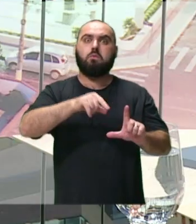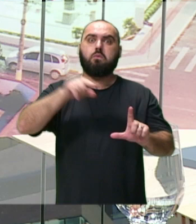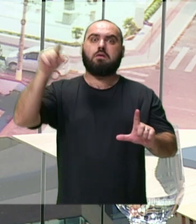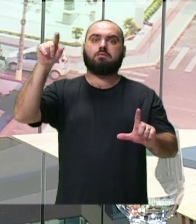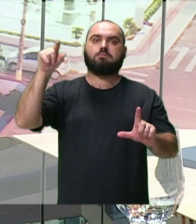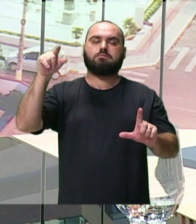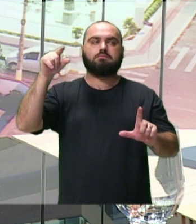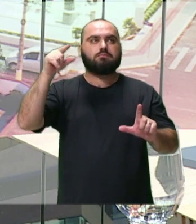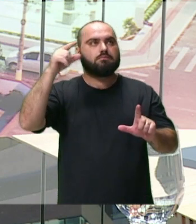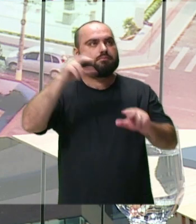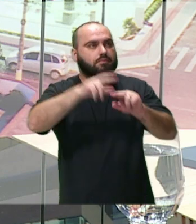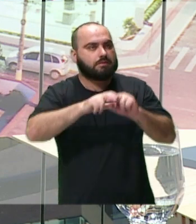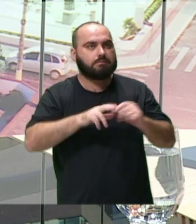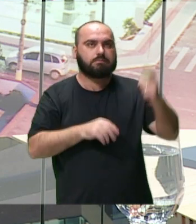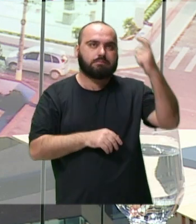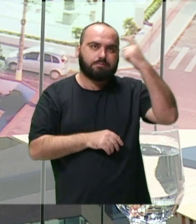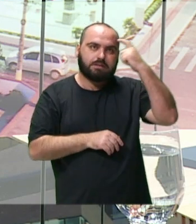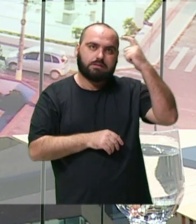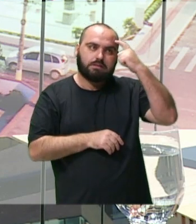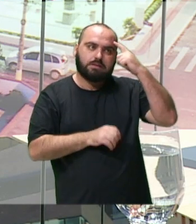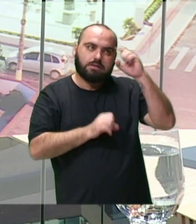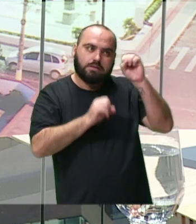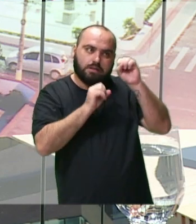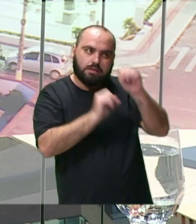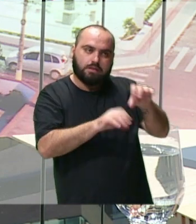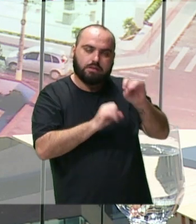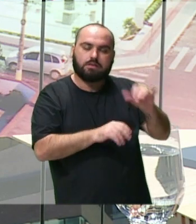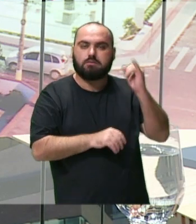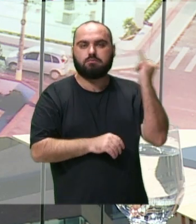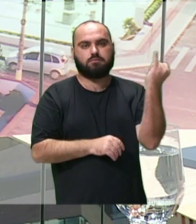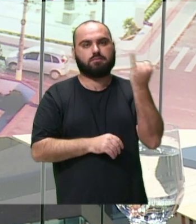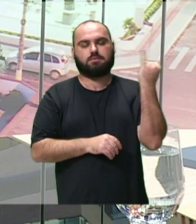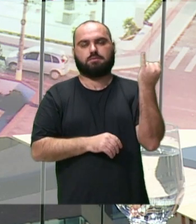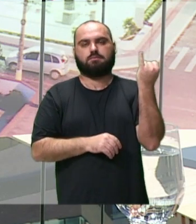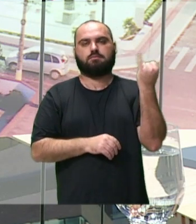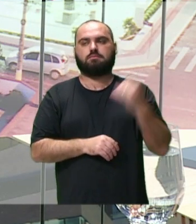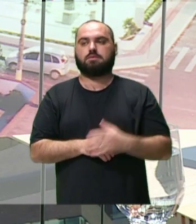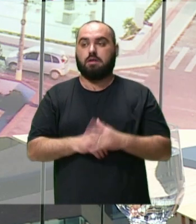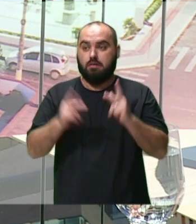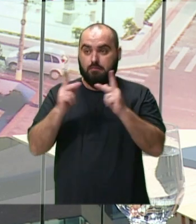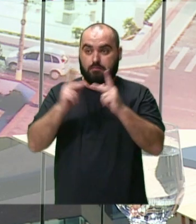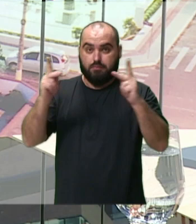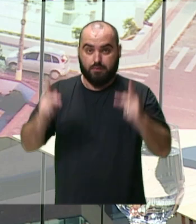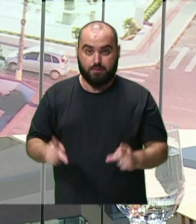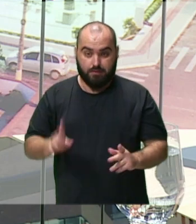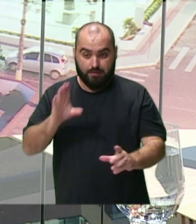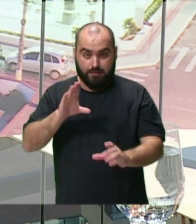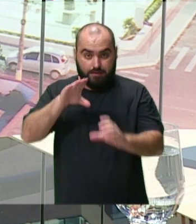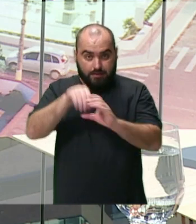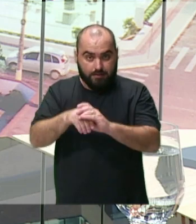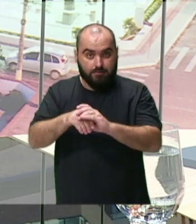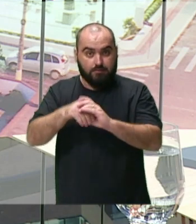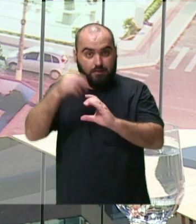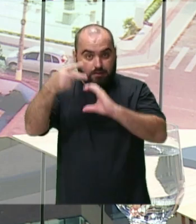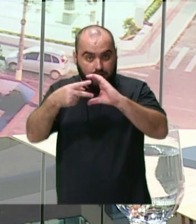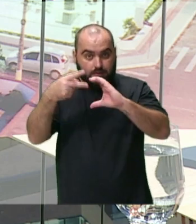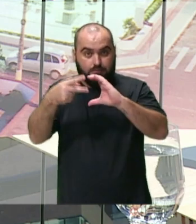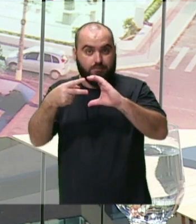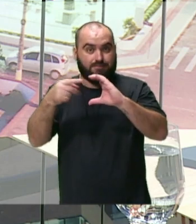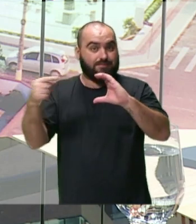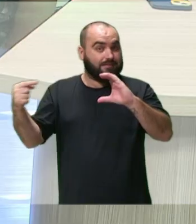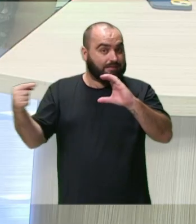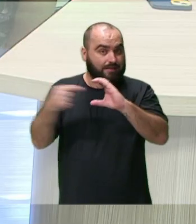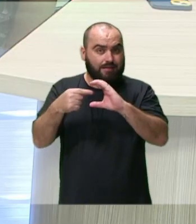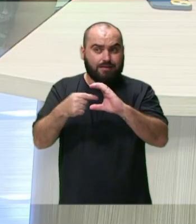na educação é importantíssimo e ter a Procuradoria da Mulher na Câmara é uma janela, é um